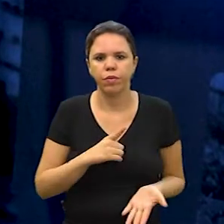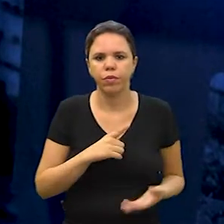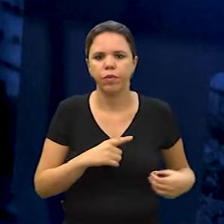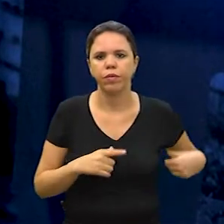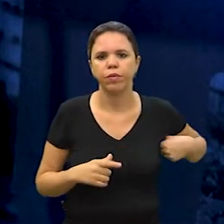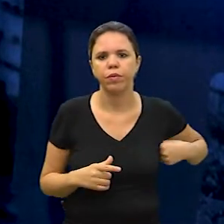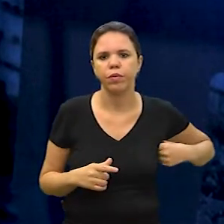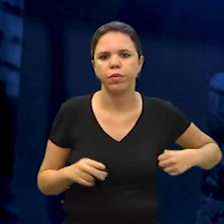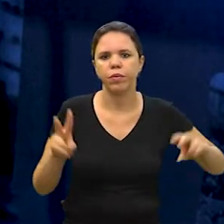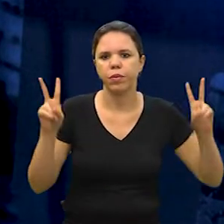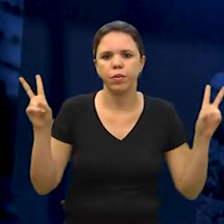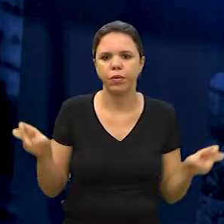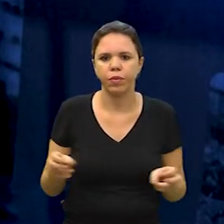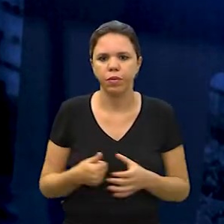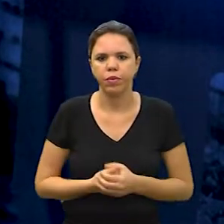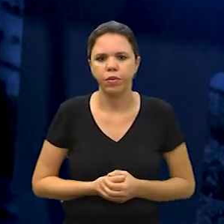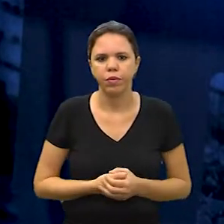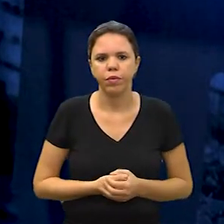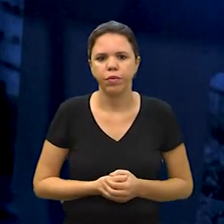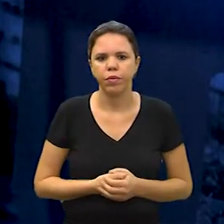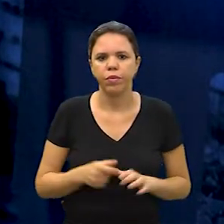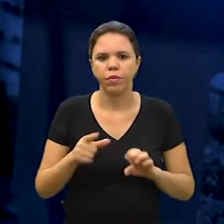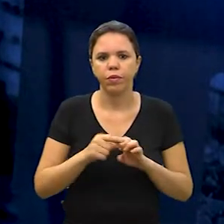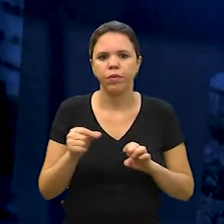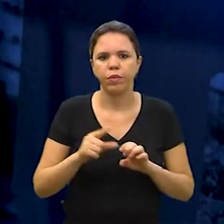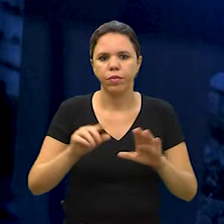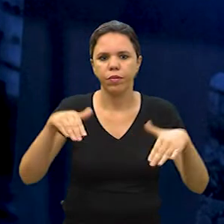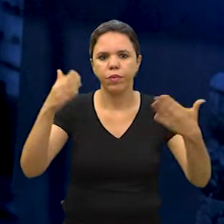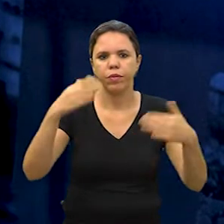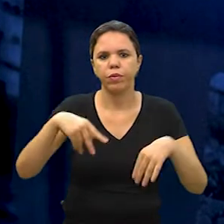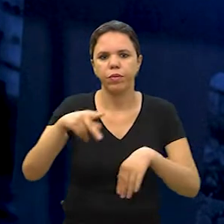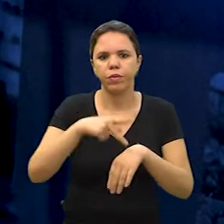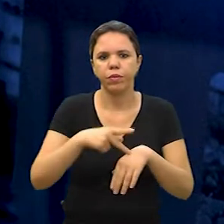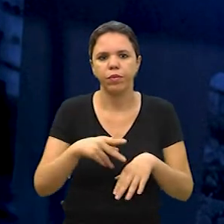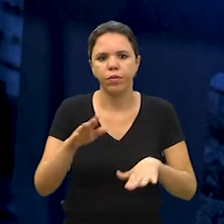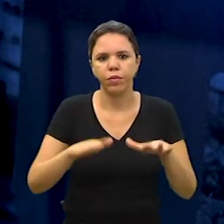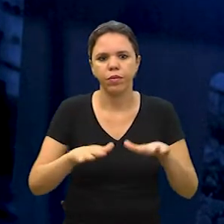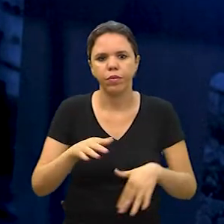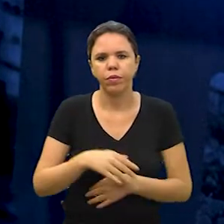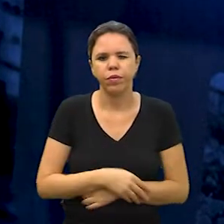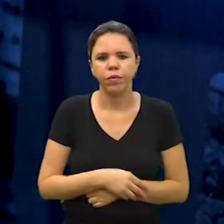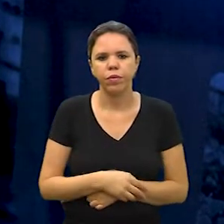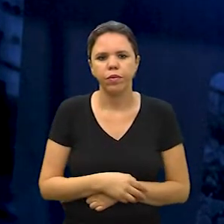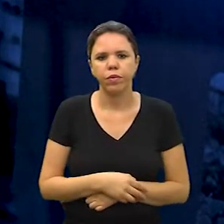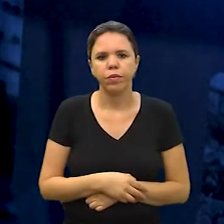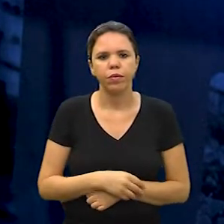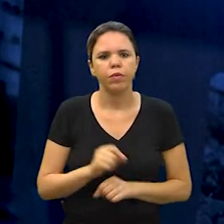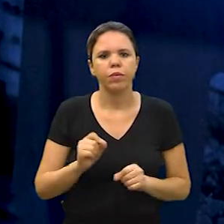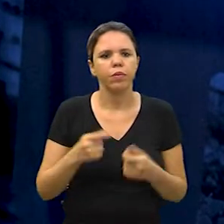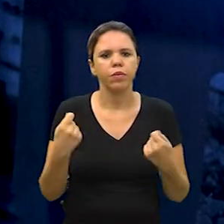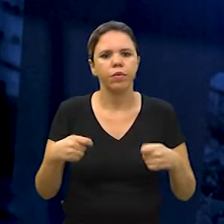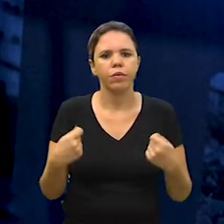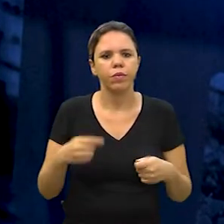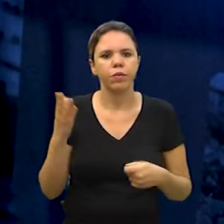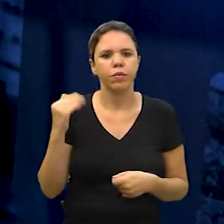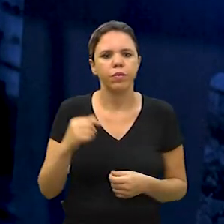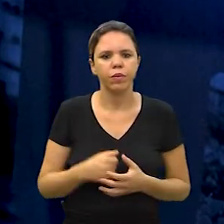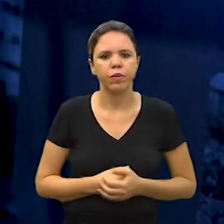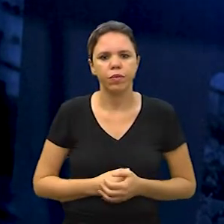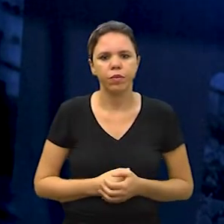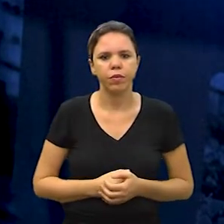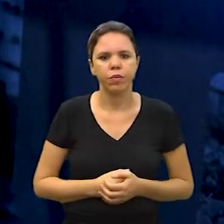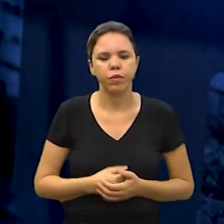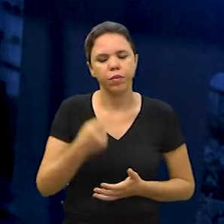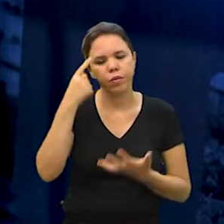têm sobre essa questão de empreender fora do país. Muitas vezes, o que é preciso saber